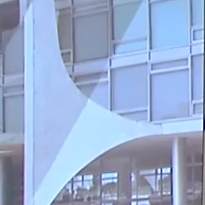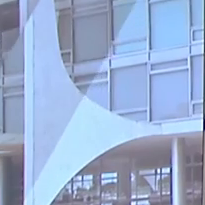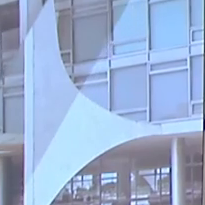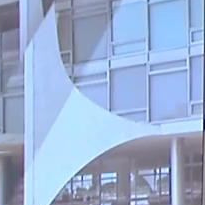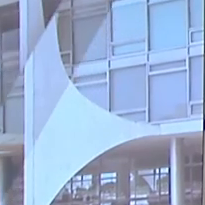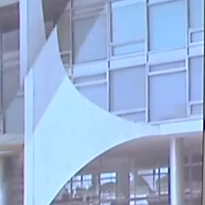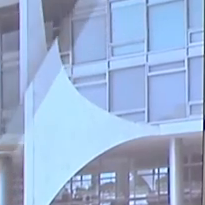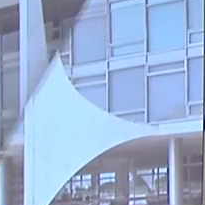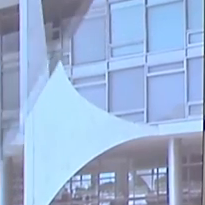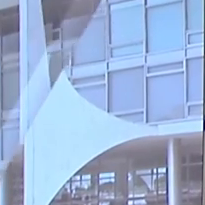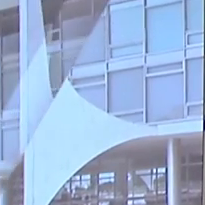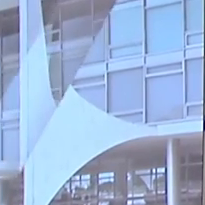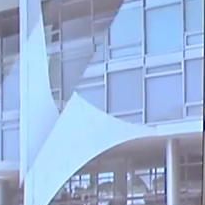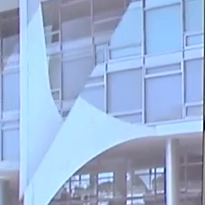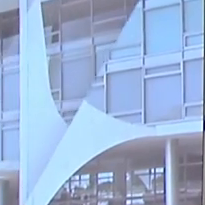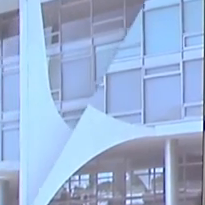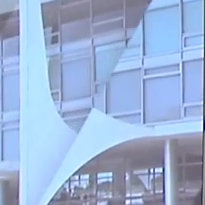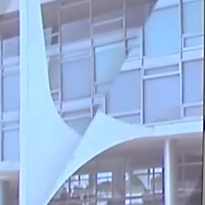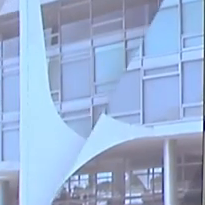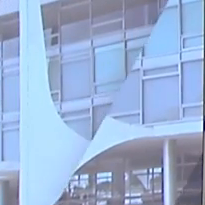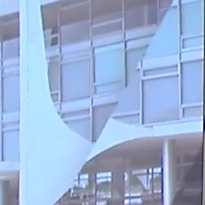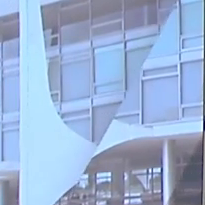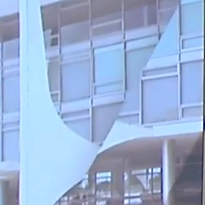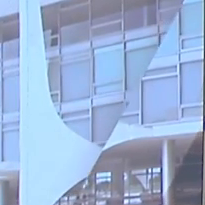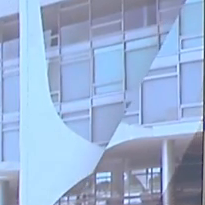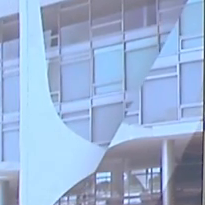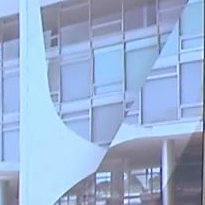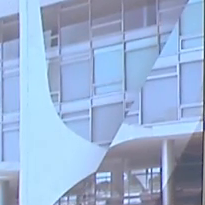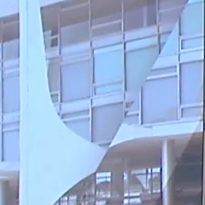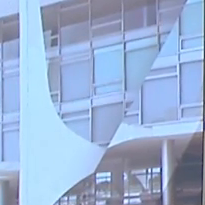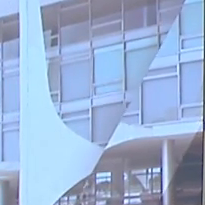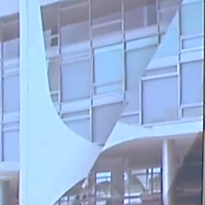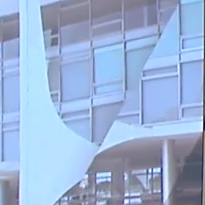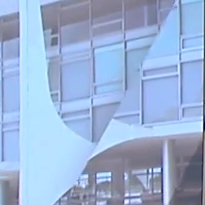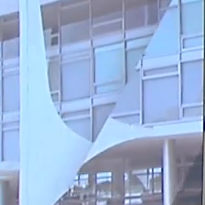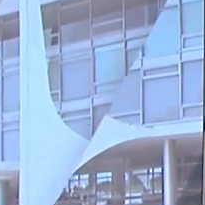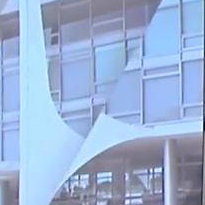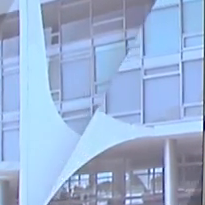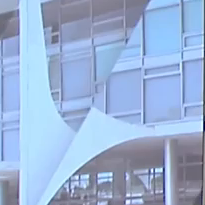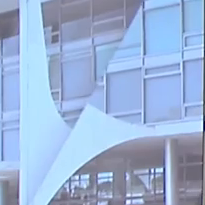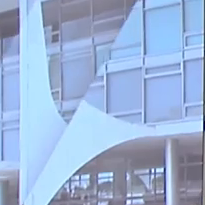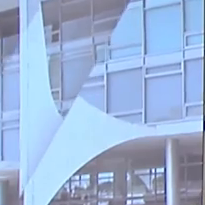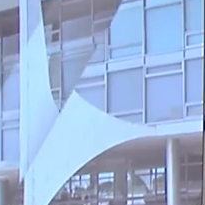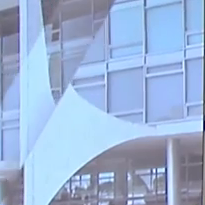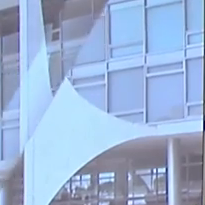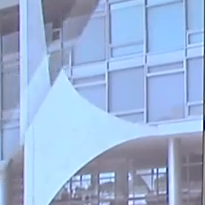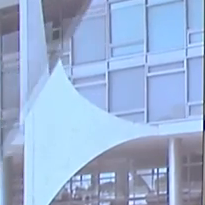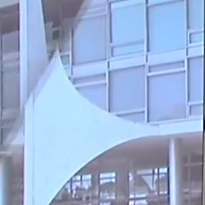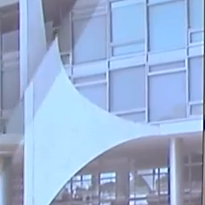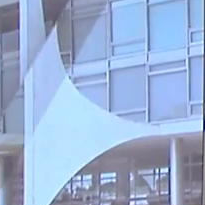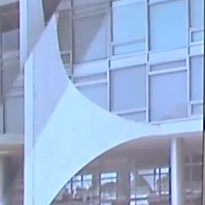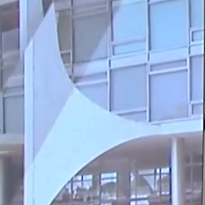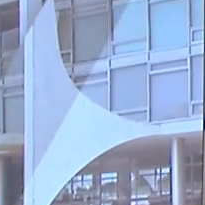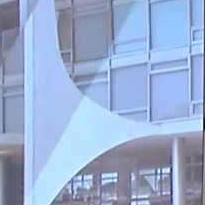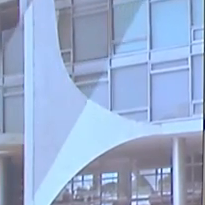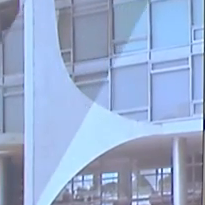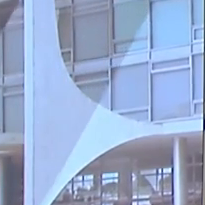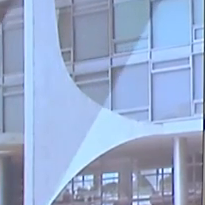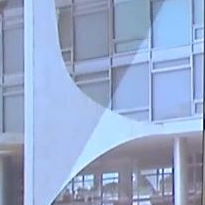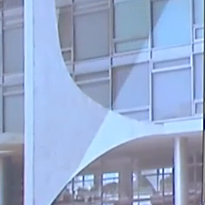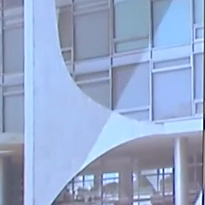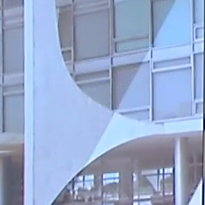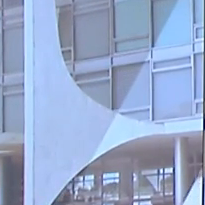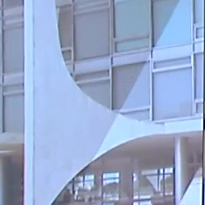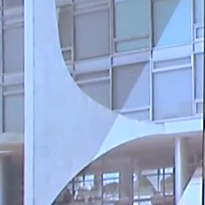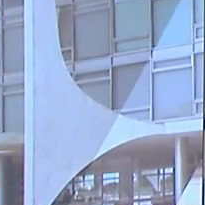eo banco do brasil o presidente também falou sobre a proposta de teto para gastos públicos e que essas conquistas só